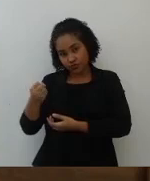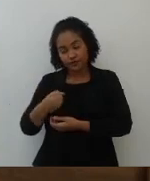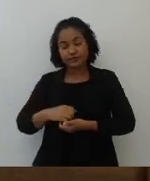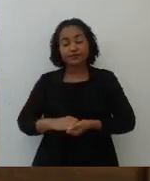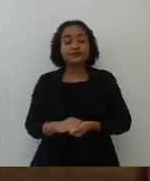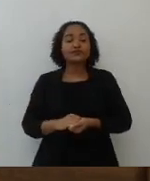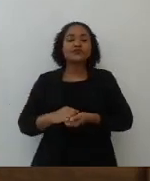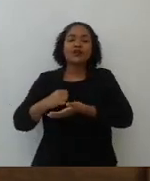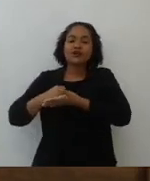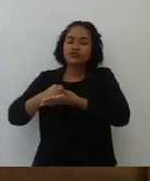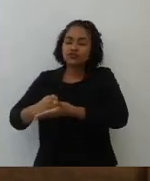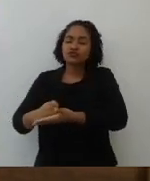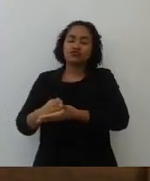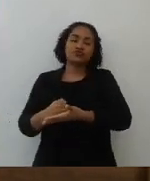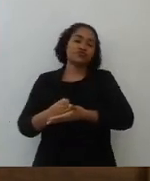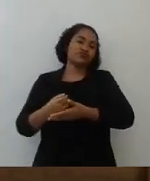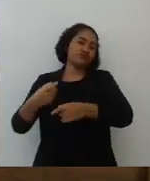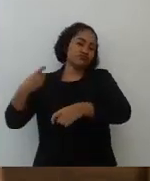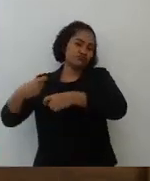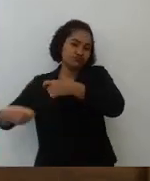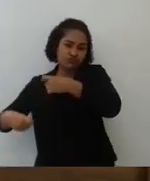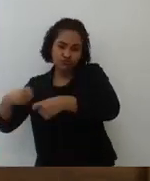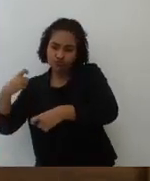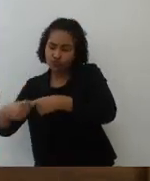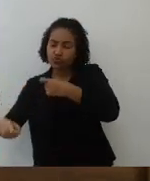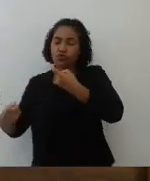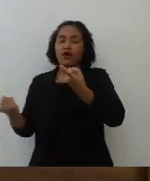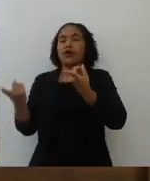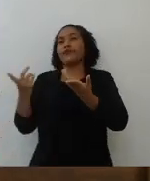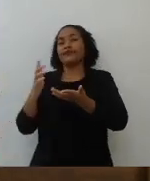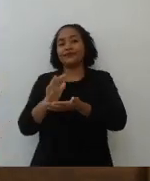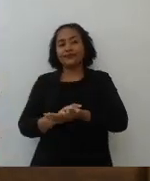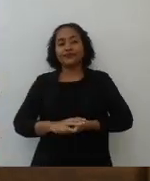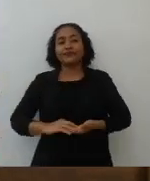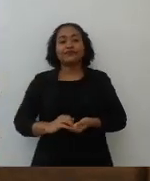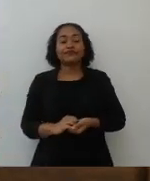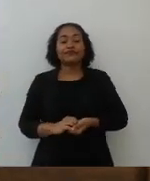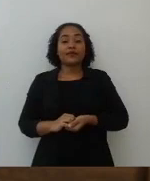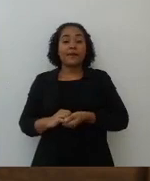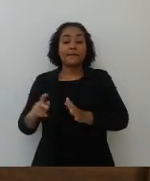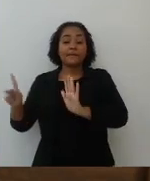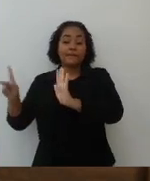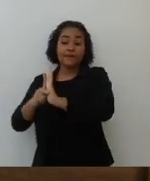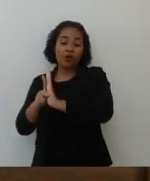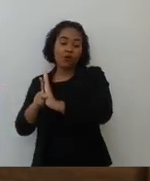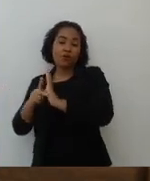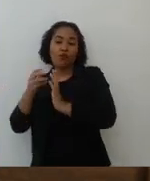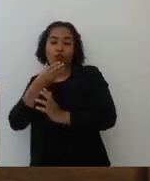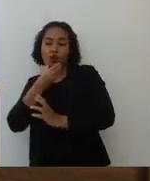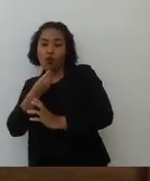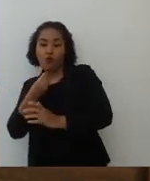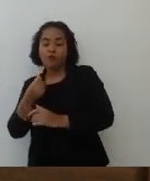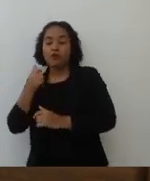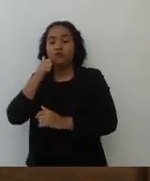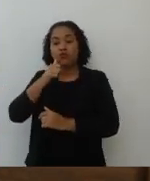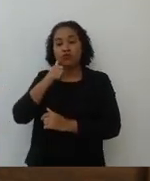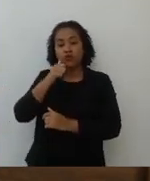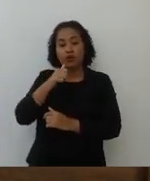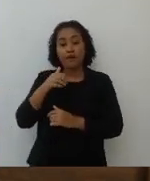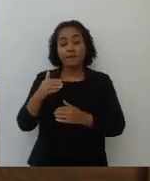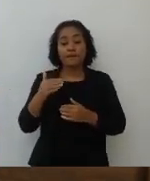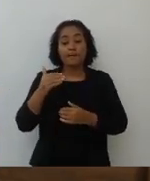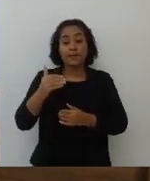dos hormônios sexuais, testosterona, progesterona, tá? Vamos conhecer agora outra